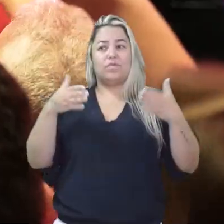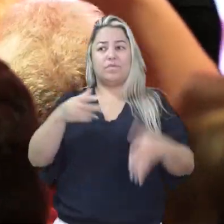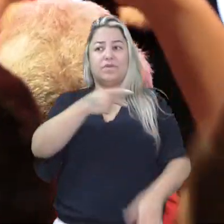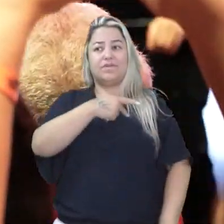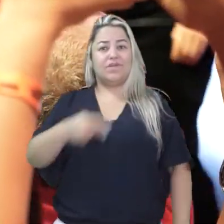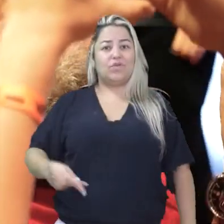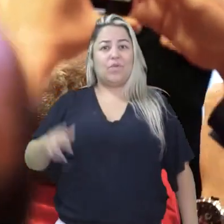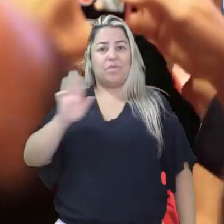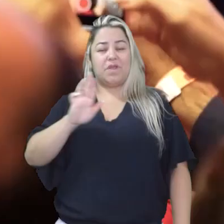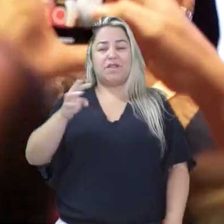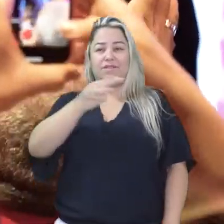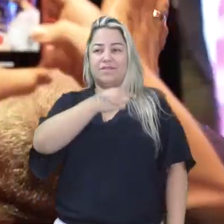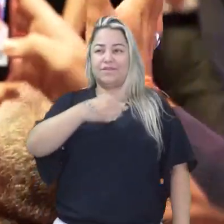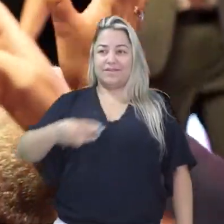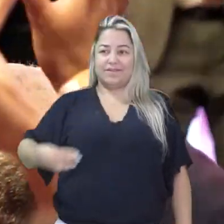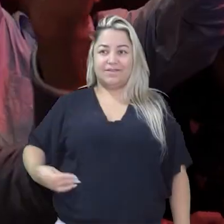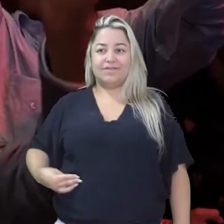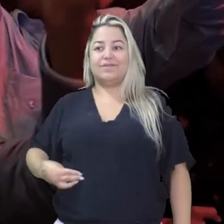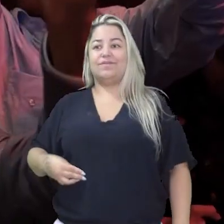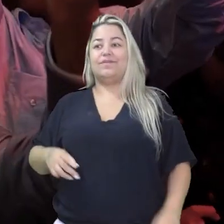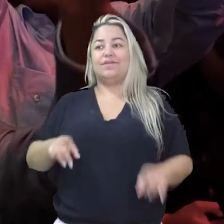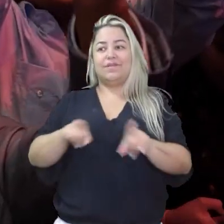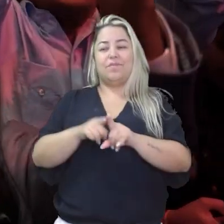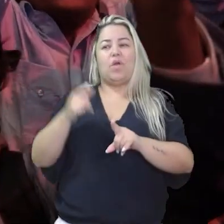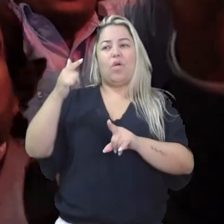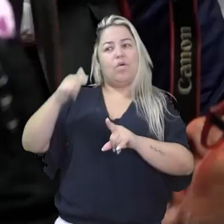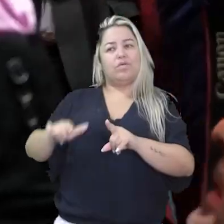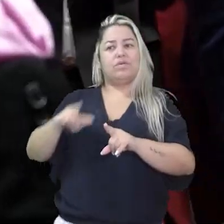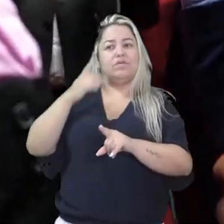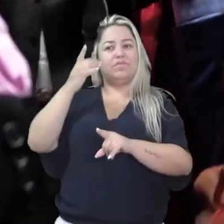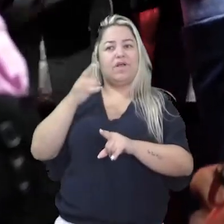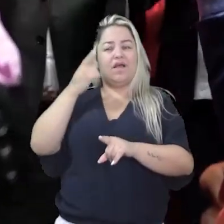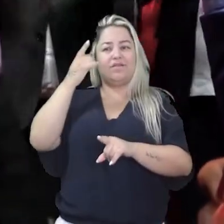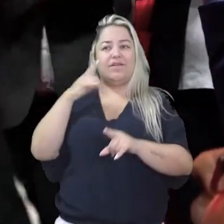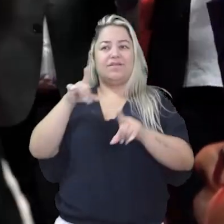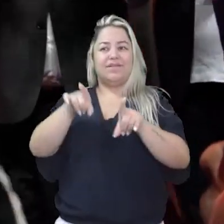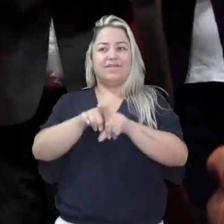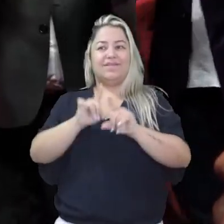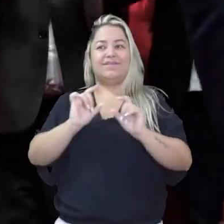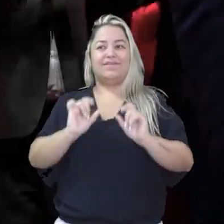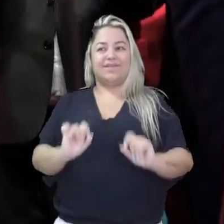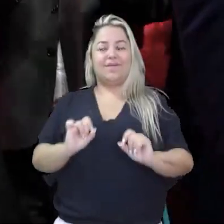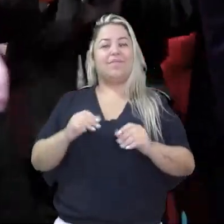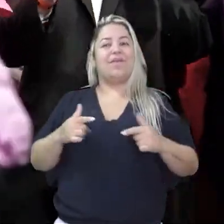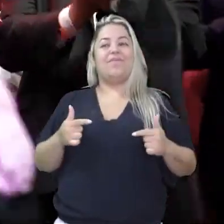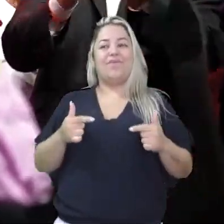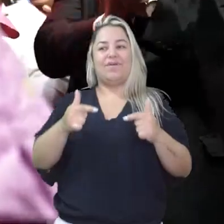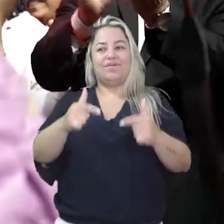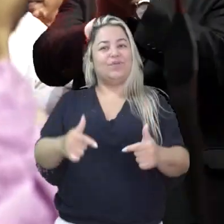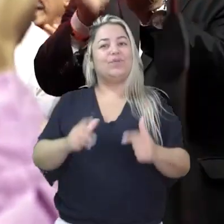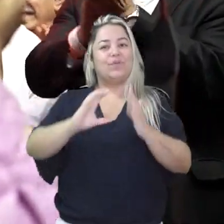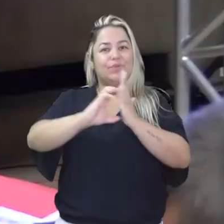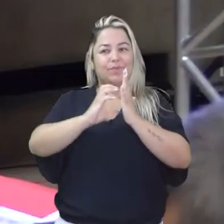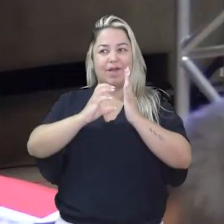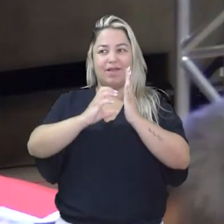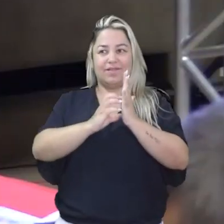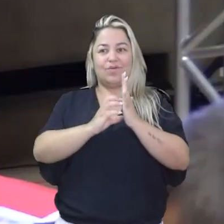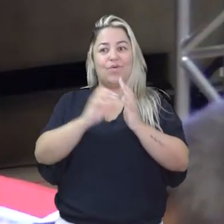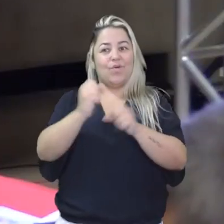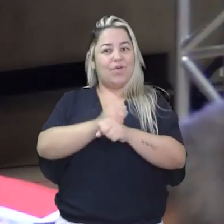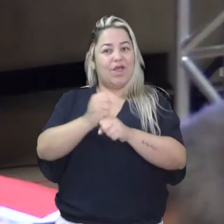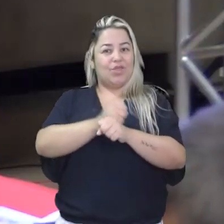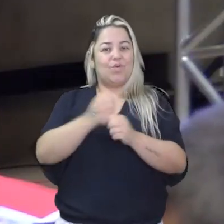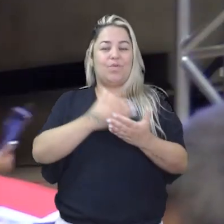presidente Lula, ministros, ministras, embaixadores, parlamentares, dirigentes e militantes do partido. O